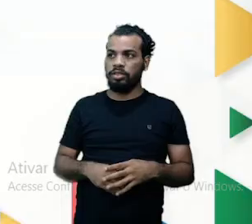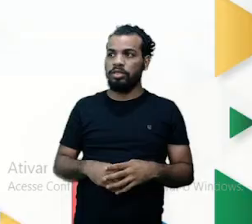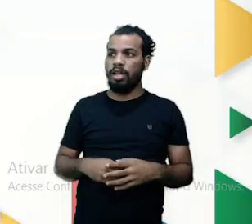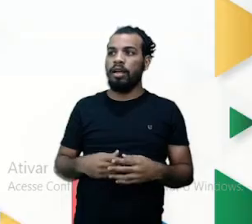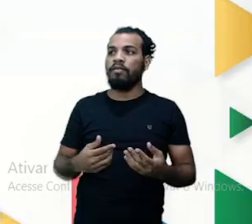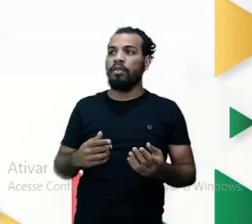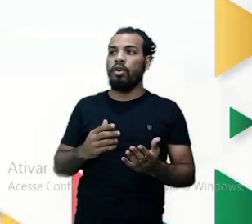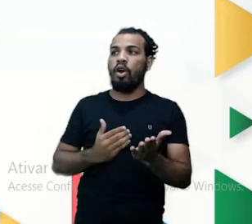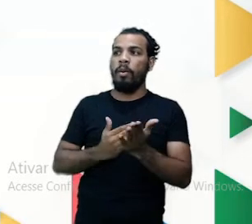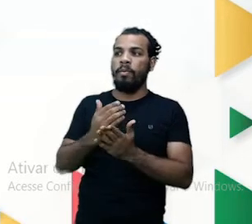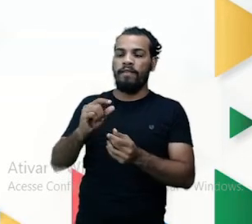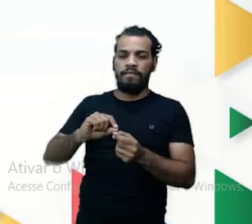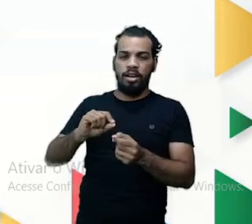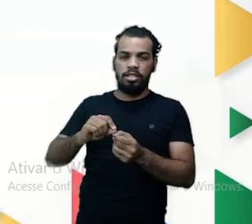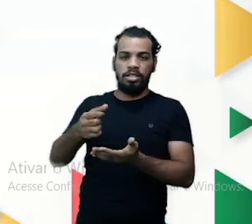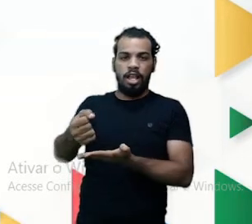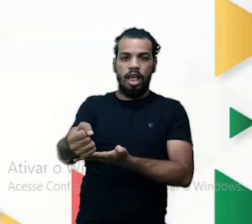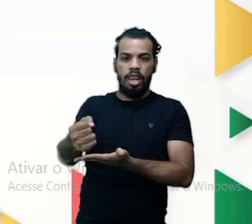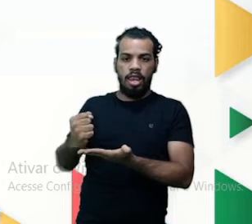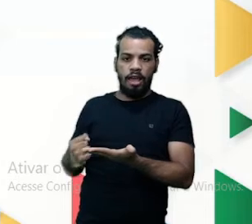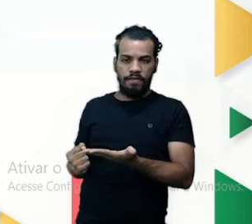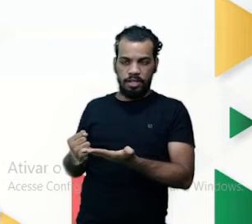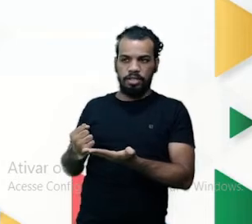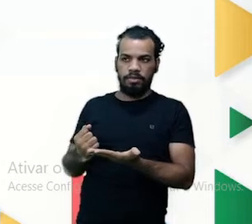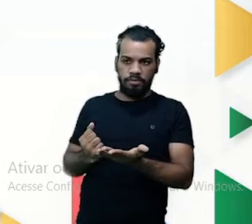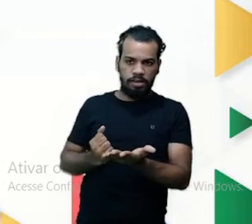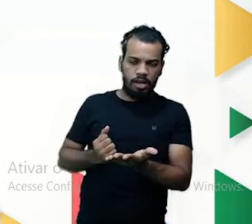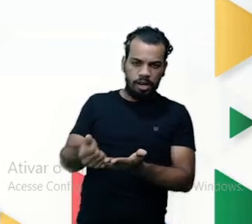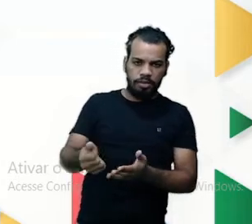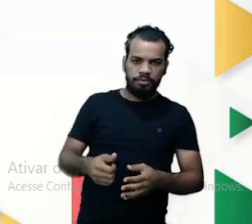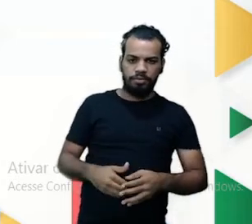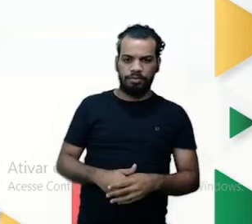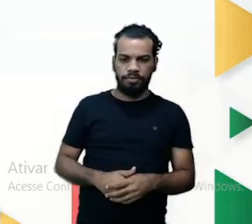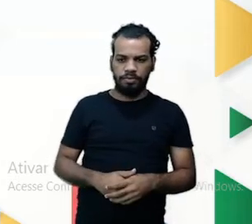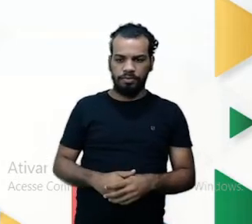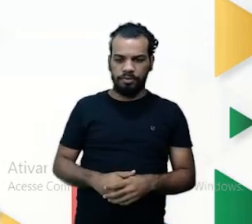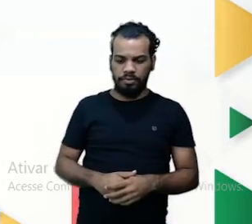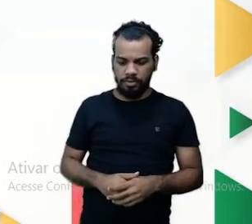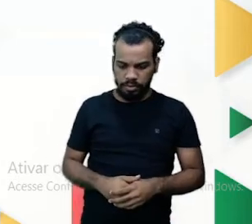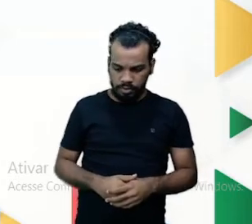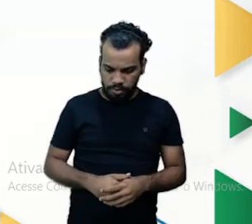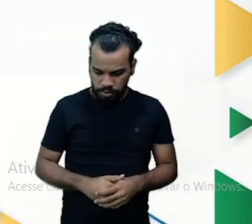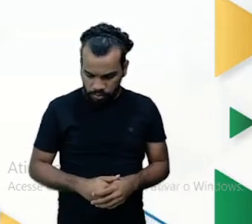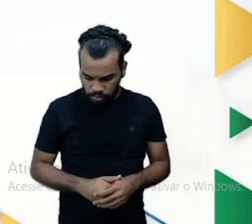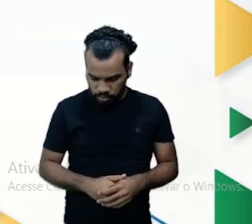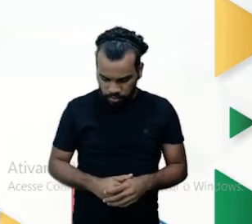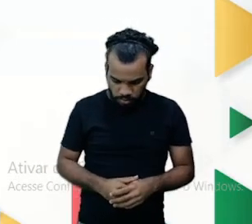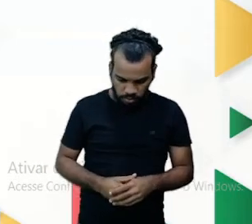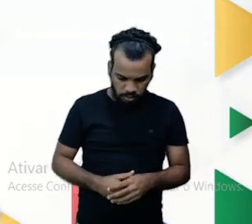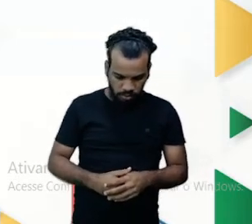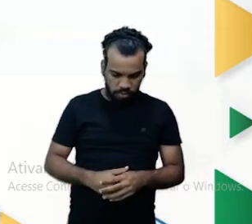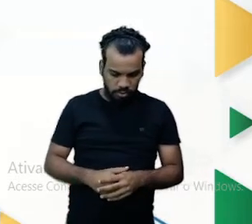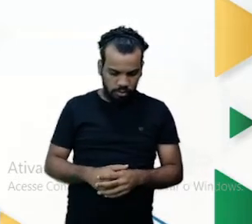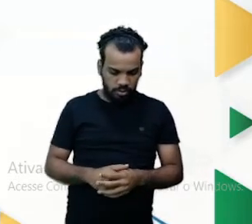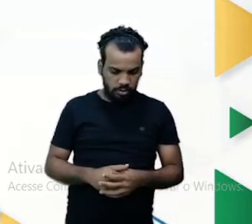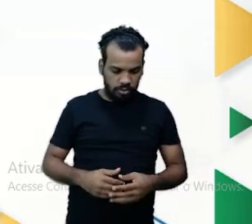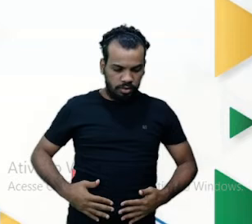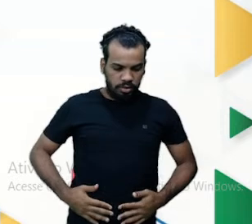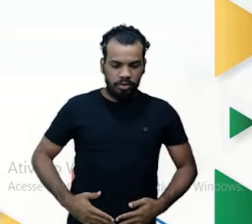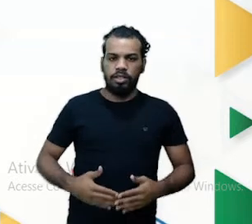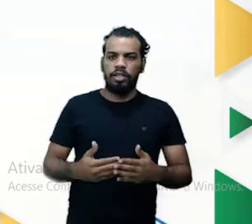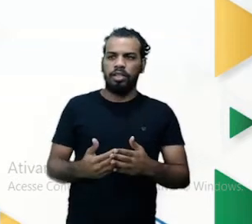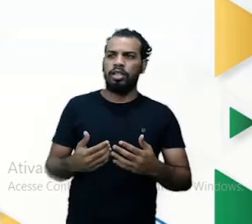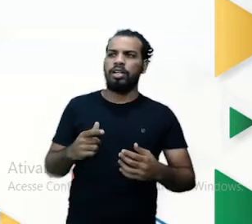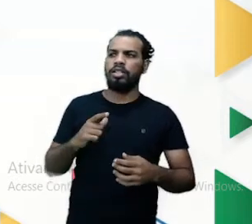alavancas, elas são consideradas multiplicadoras de força. Ou seja, né, a gente tem ali uma máquina que